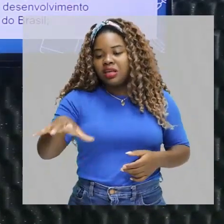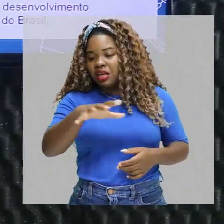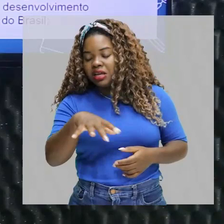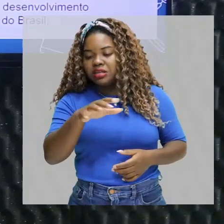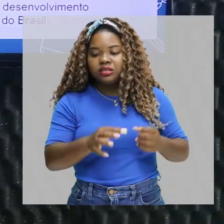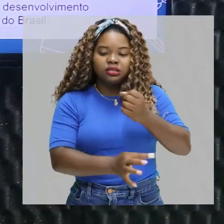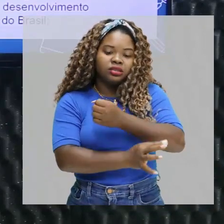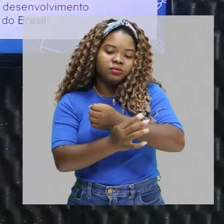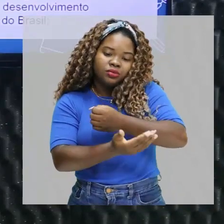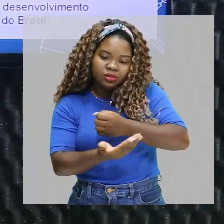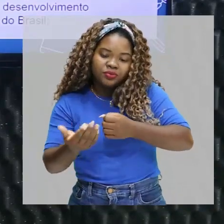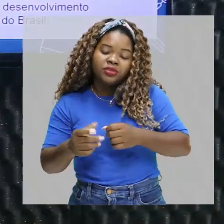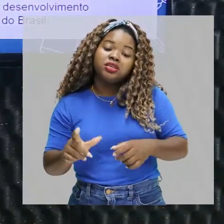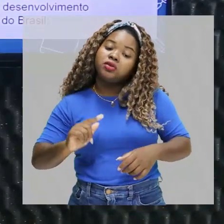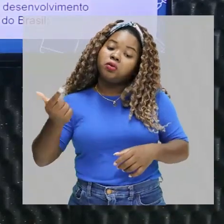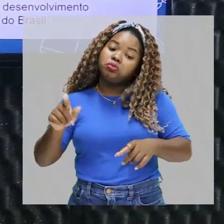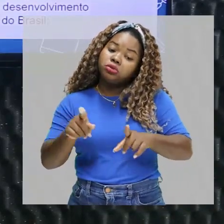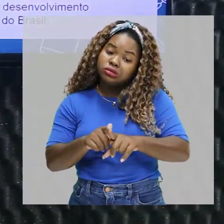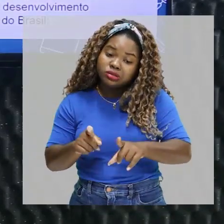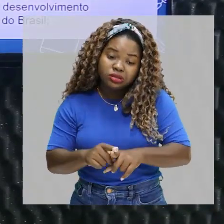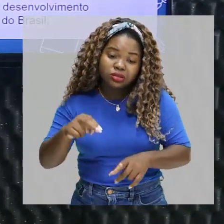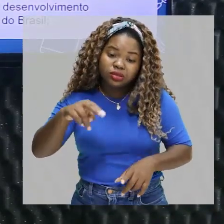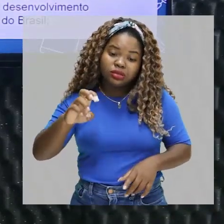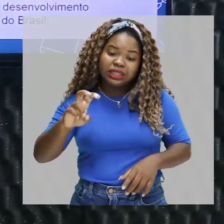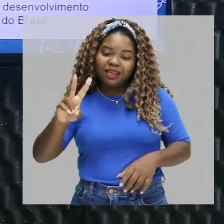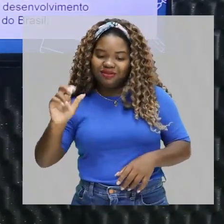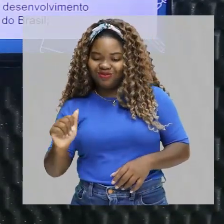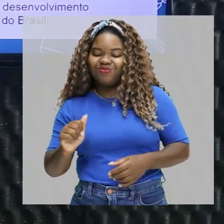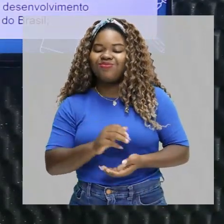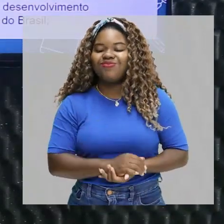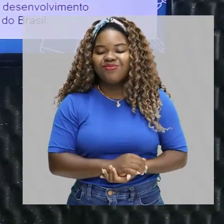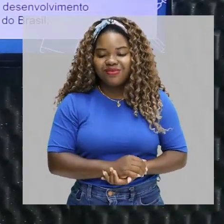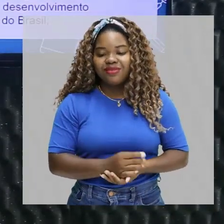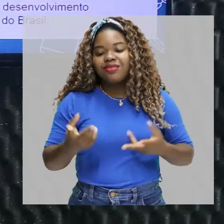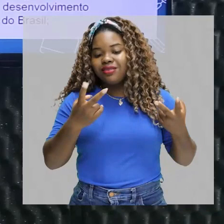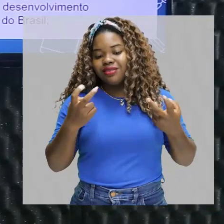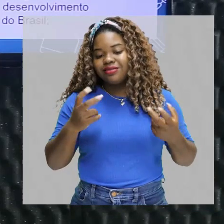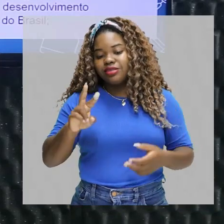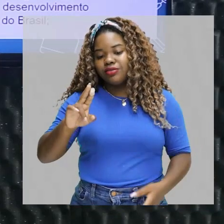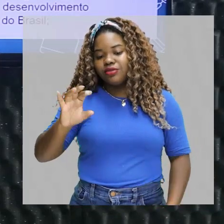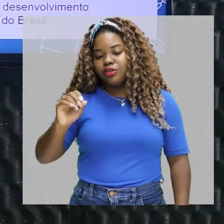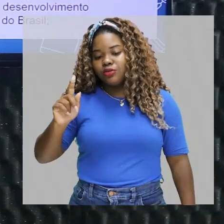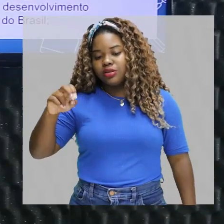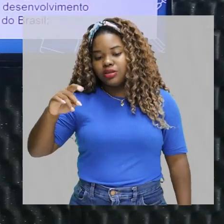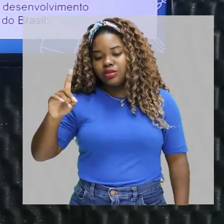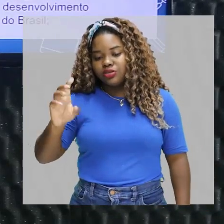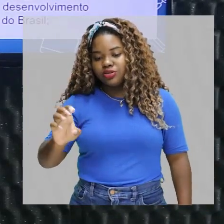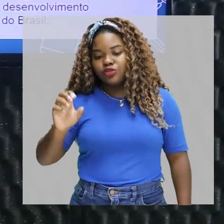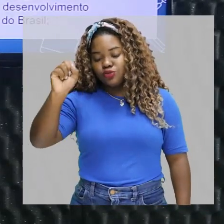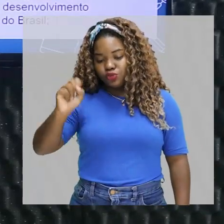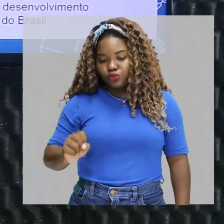durante todo o ano em outras áreas que por exemplo literalmente Neva né E nós vamos perceber isso no Estado do Rio Grande do Sul Tá certo